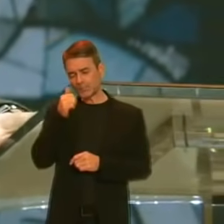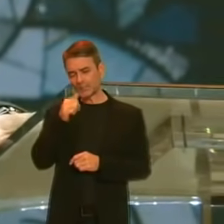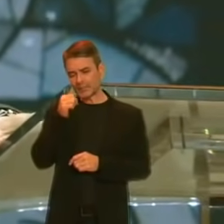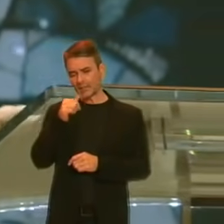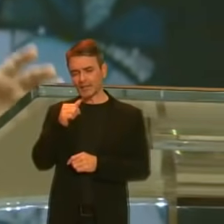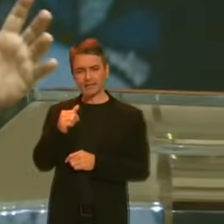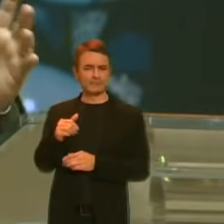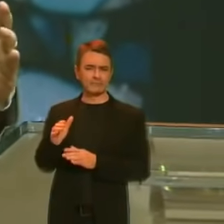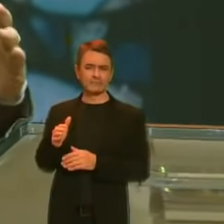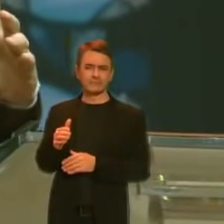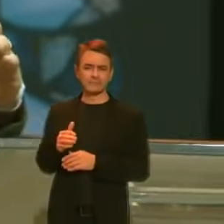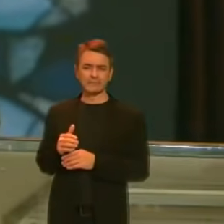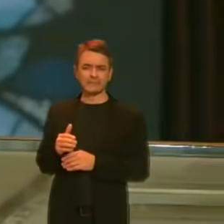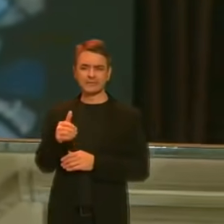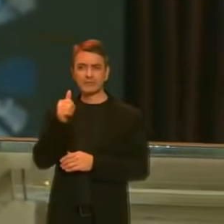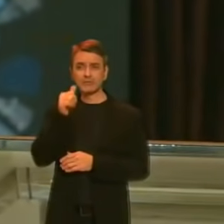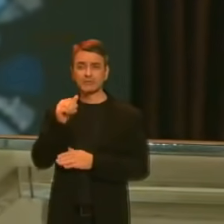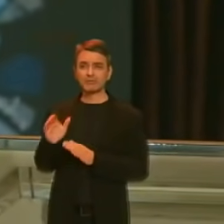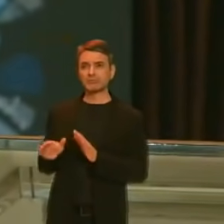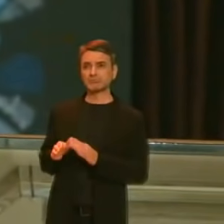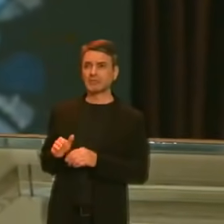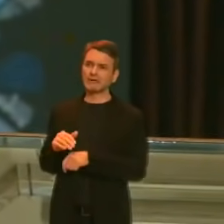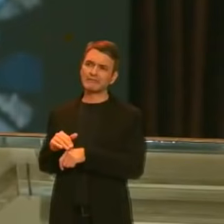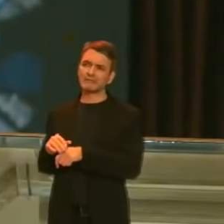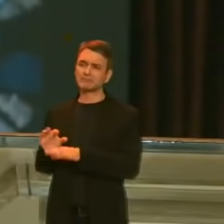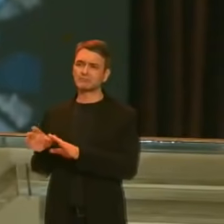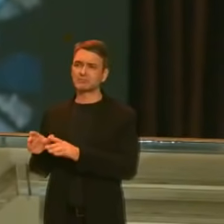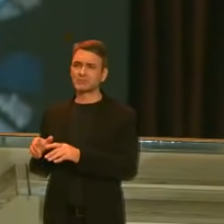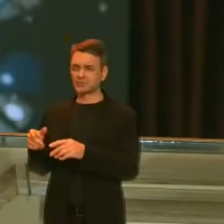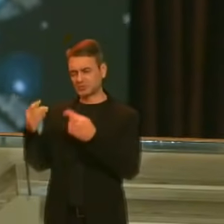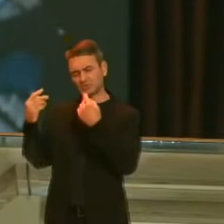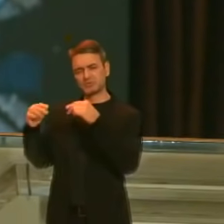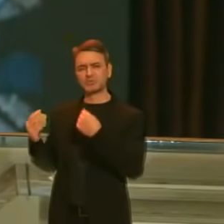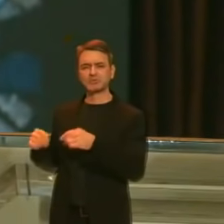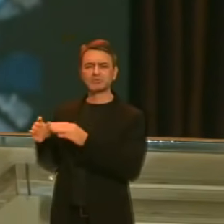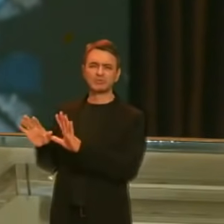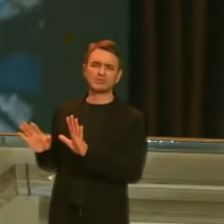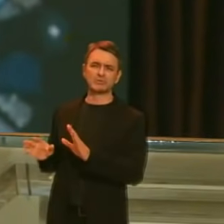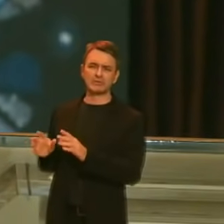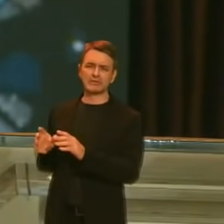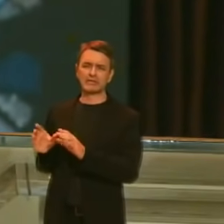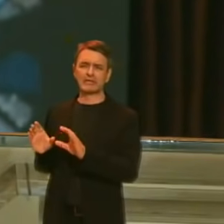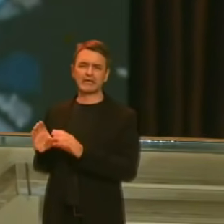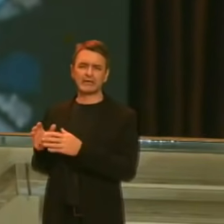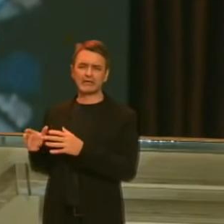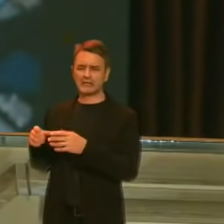envolvida com uma seita que cultua espíritos demoníacos.